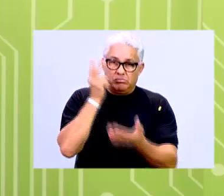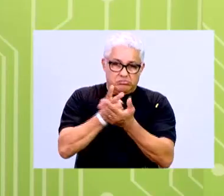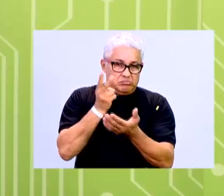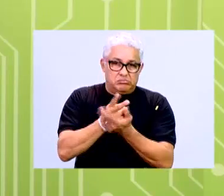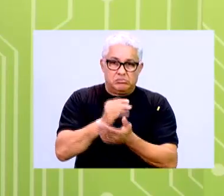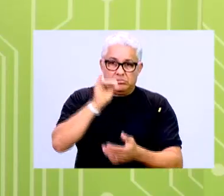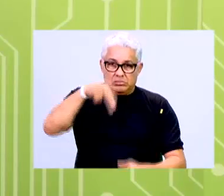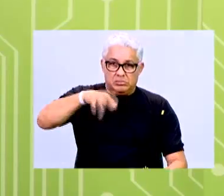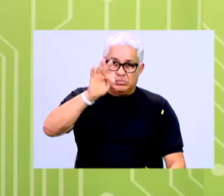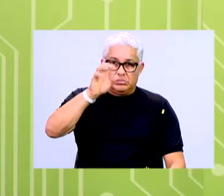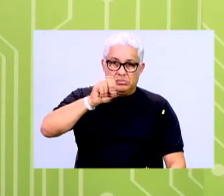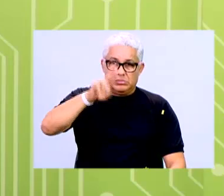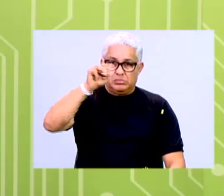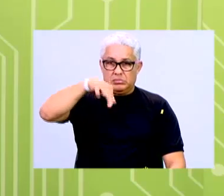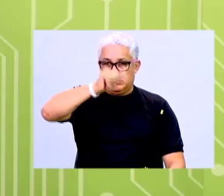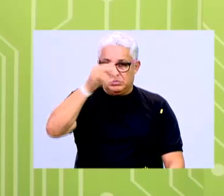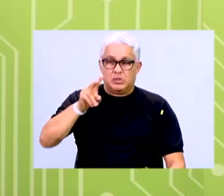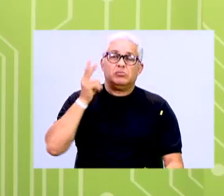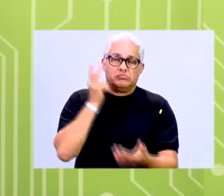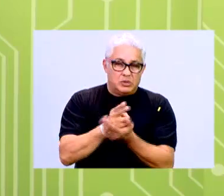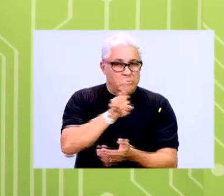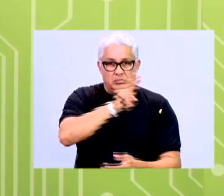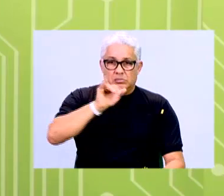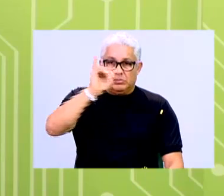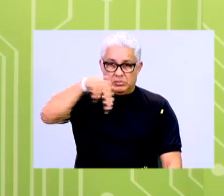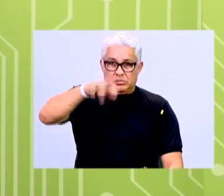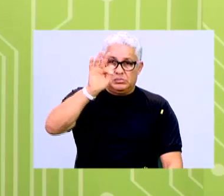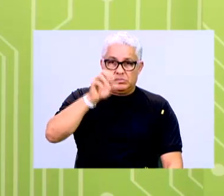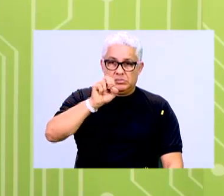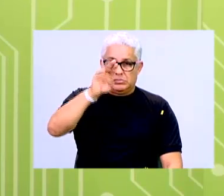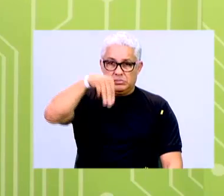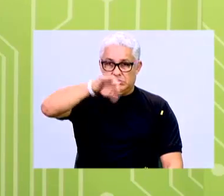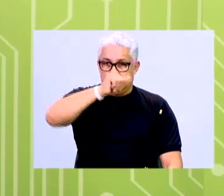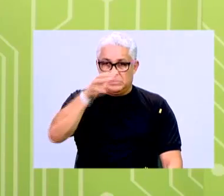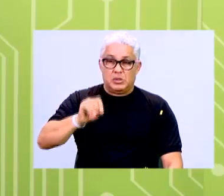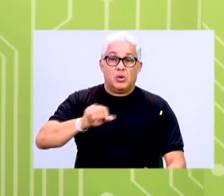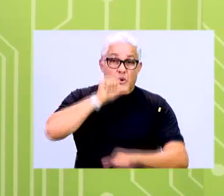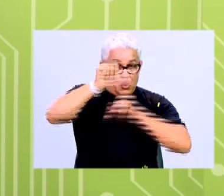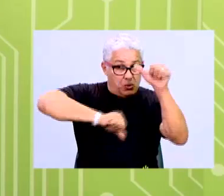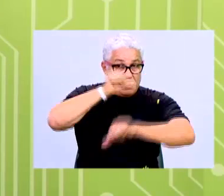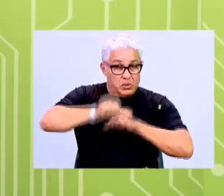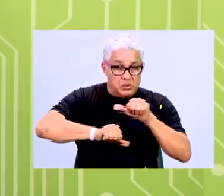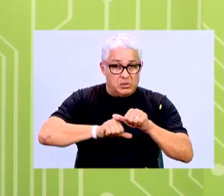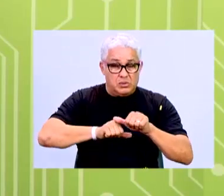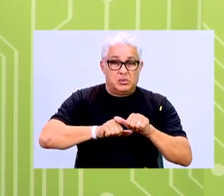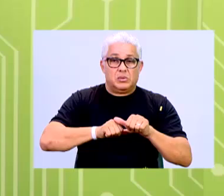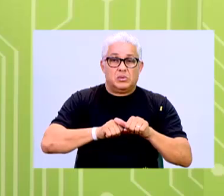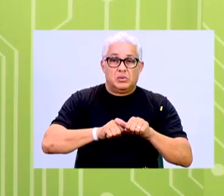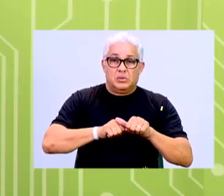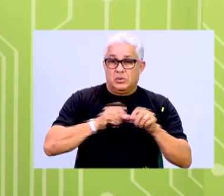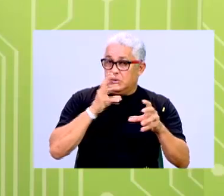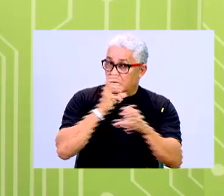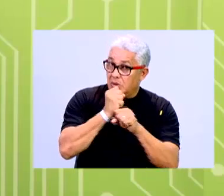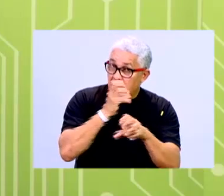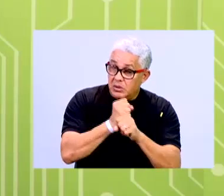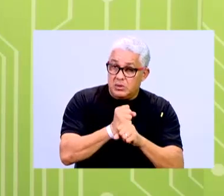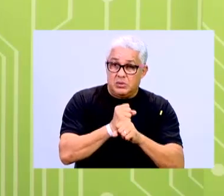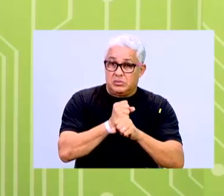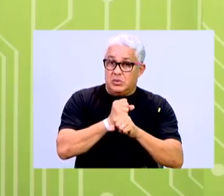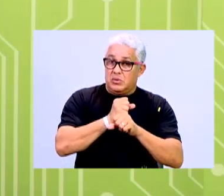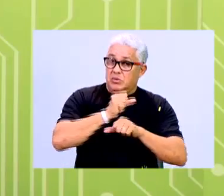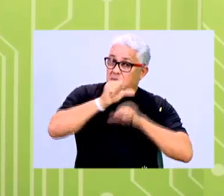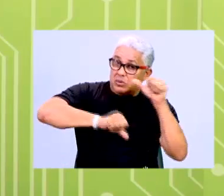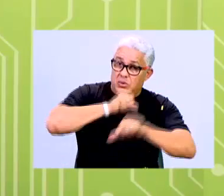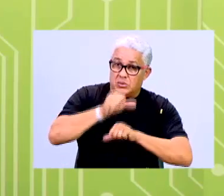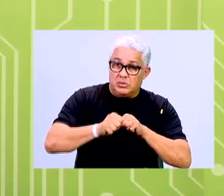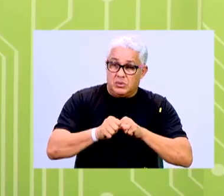de informação. Todo requisito que muda o estado da informação, através de um cálculo, através de uma alteração,